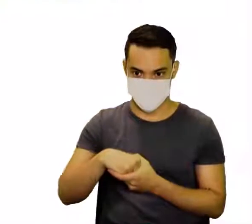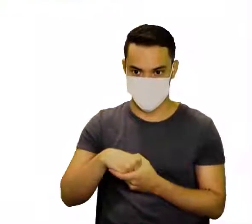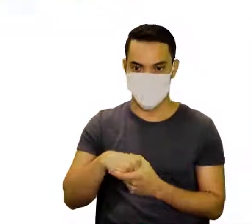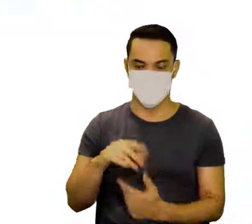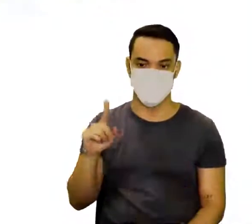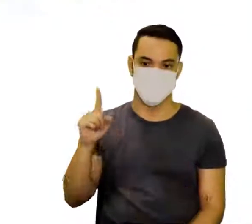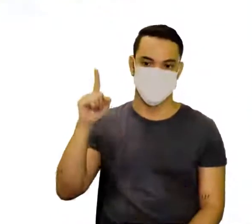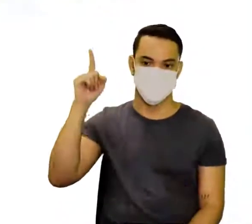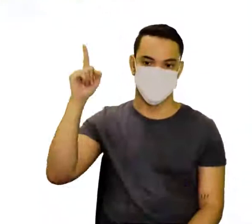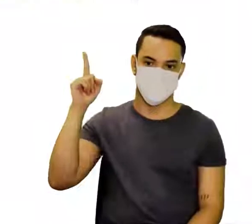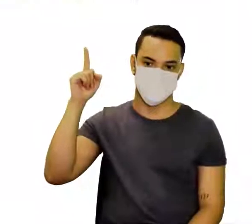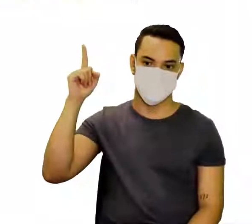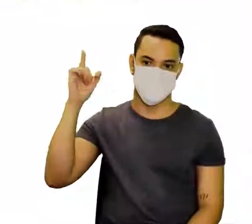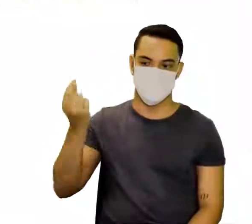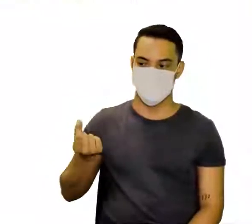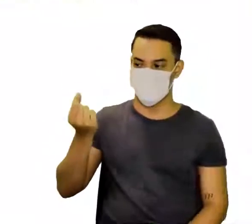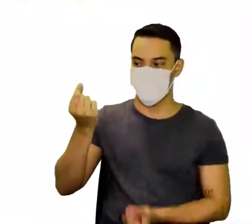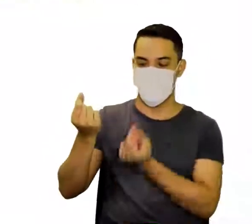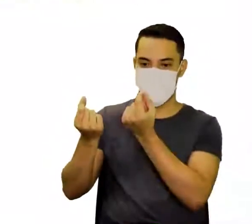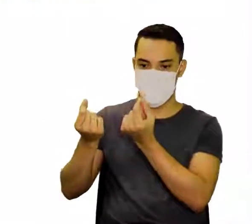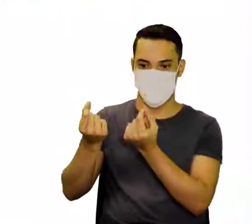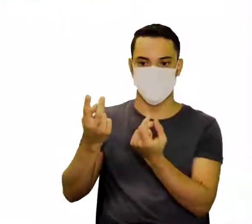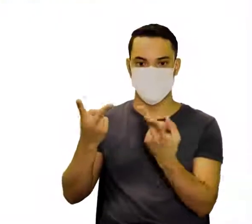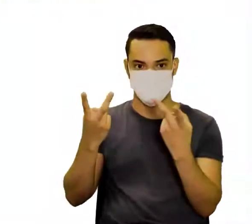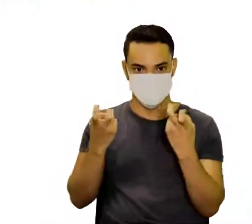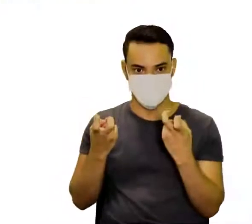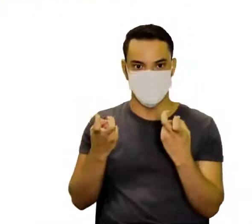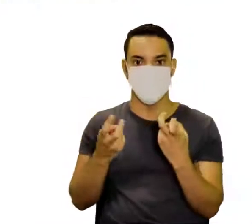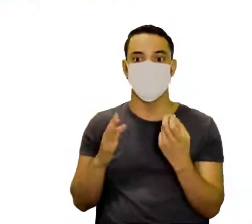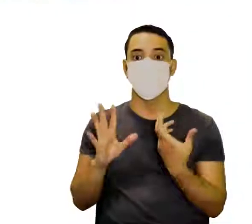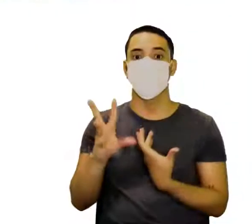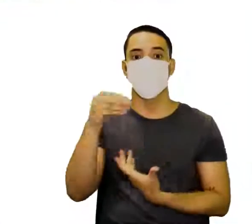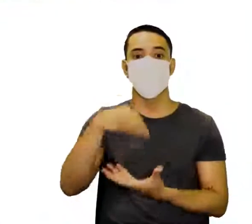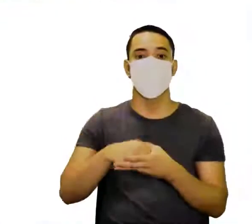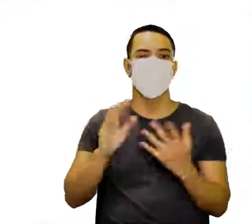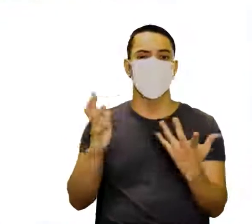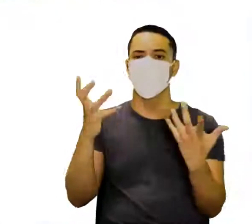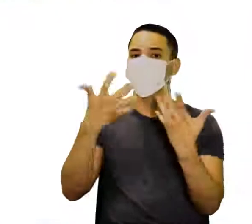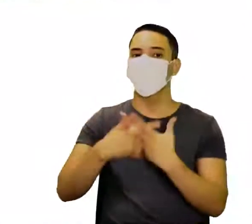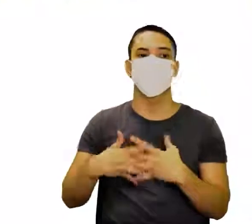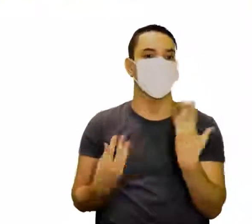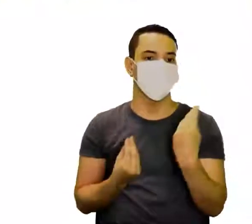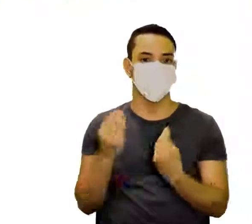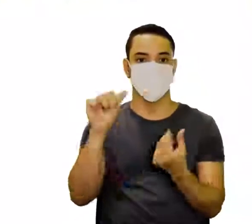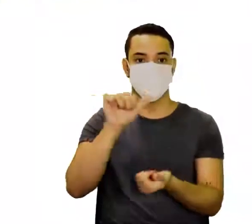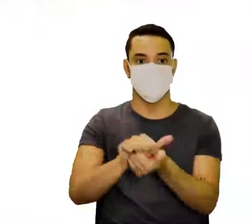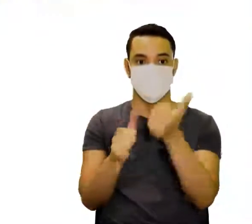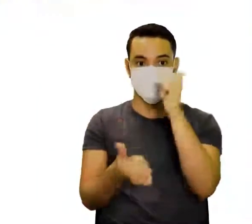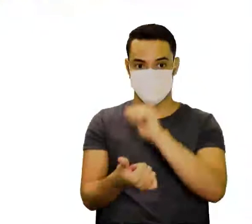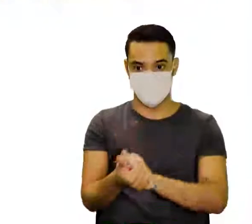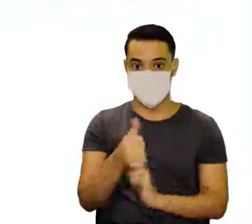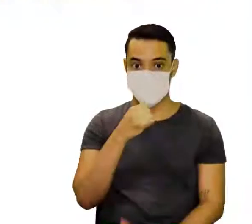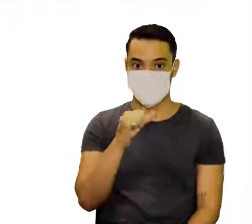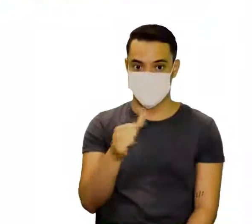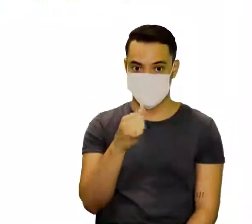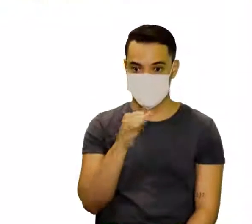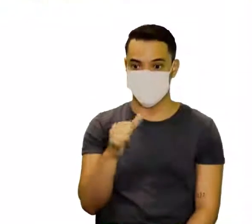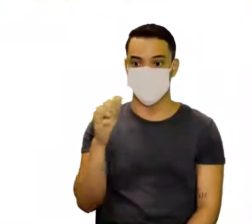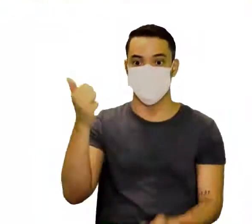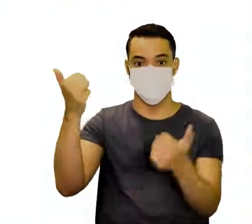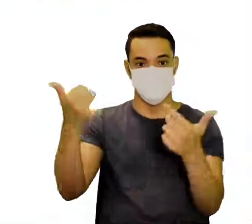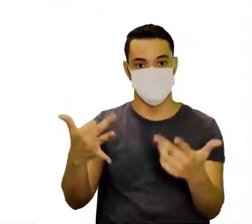tá as ligações, tá bom? E esse dínamo funciona convertendo energia mecânica, como eu falei para